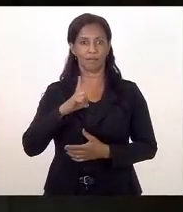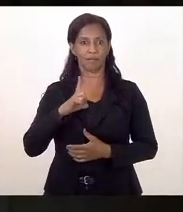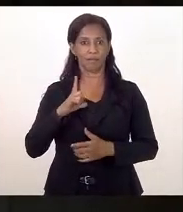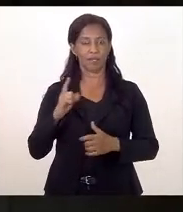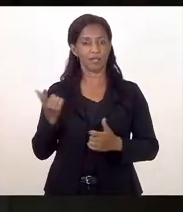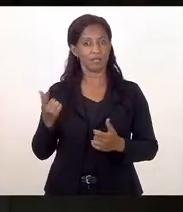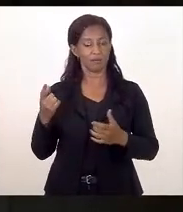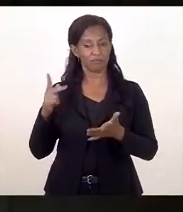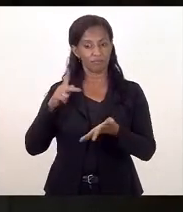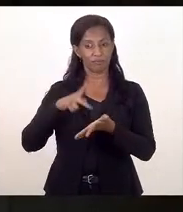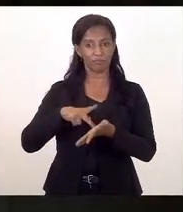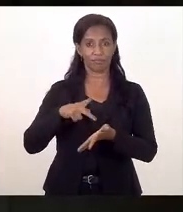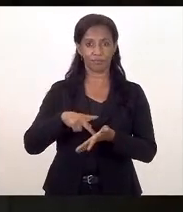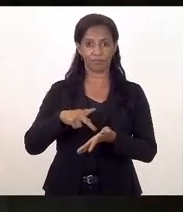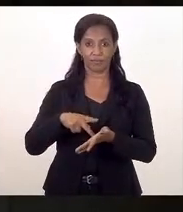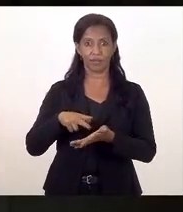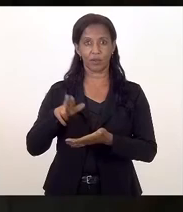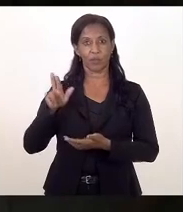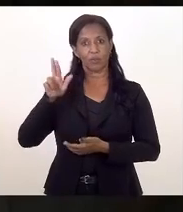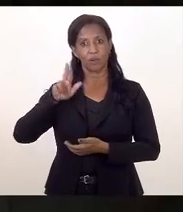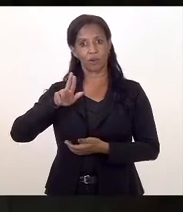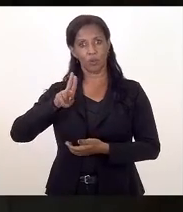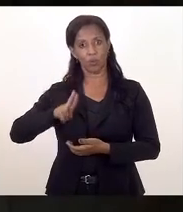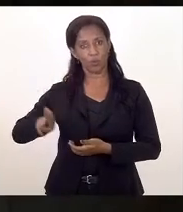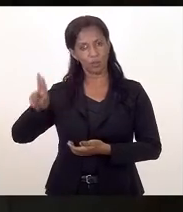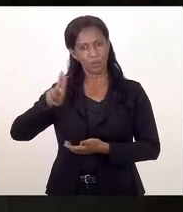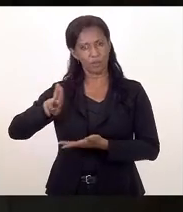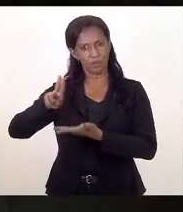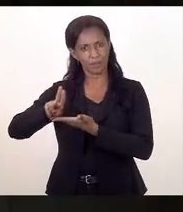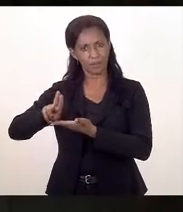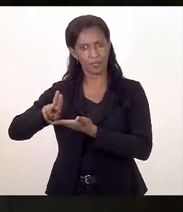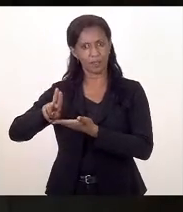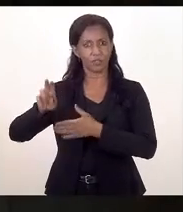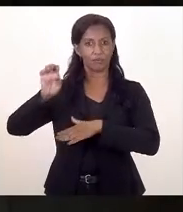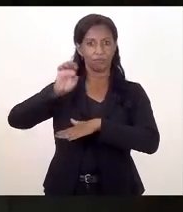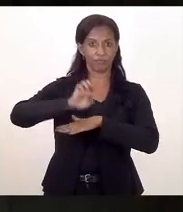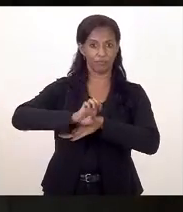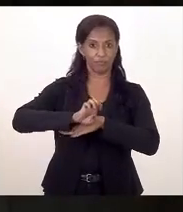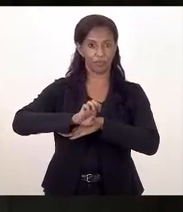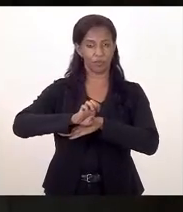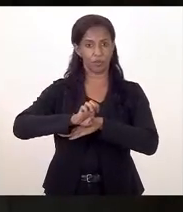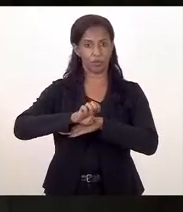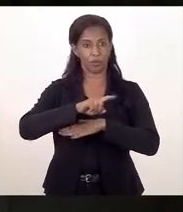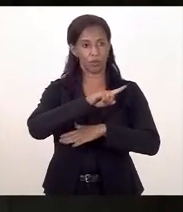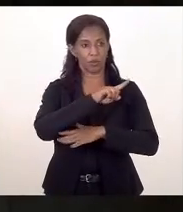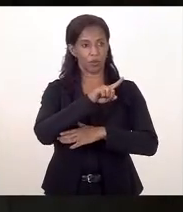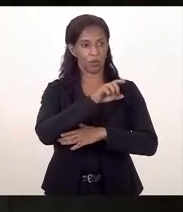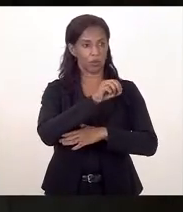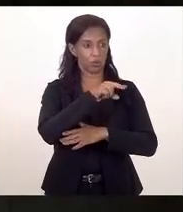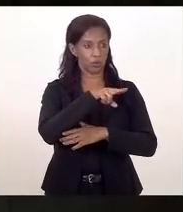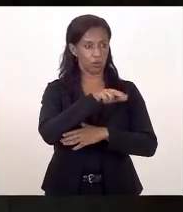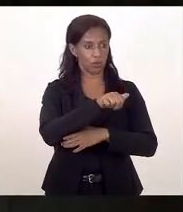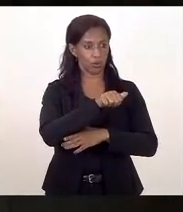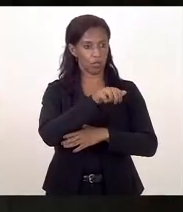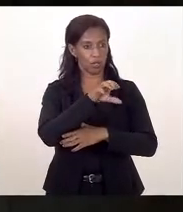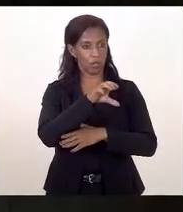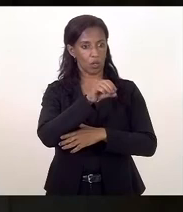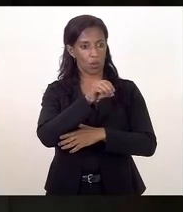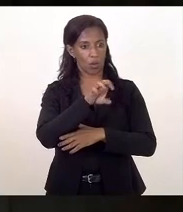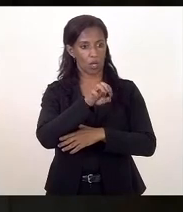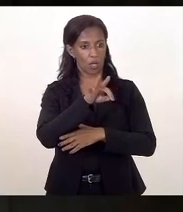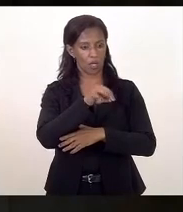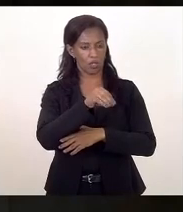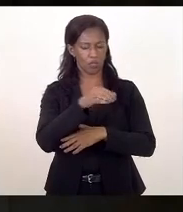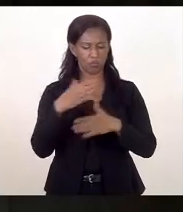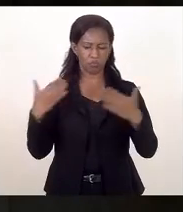de fato uma universidade estadual da Zona Oeste. Hoje é um dia importante de subir aqui para falar da